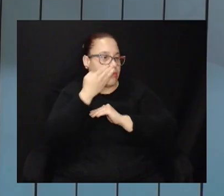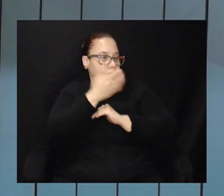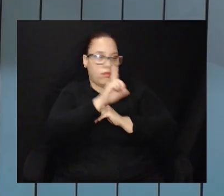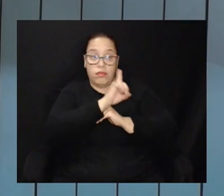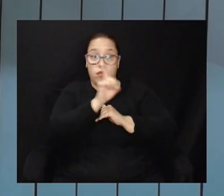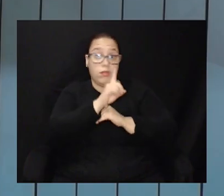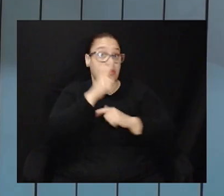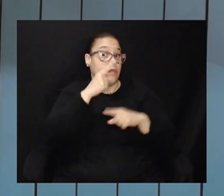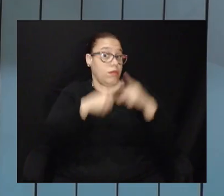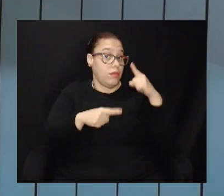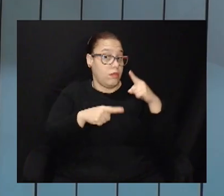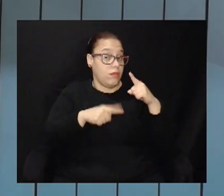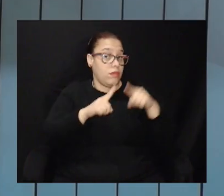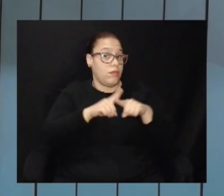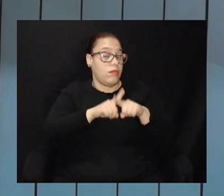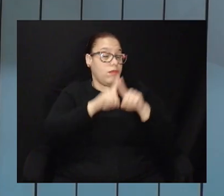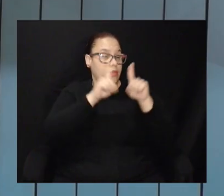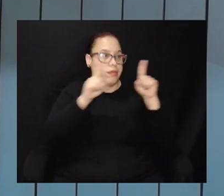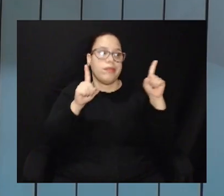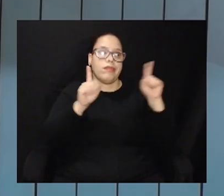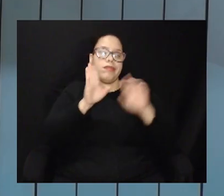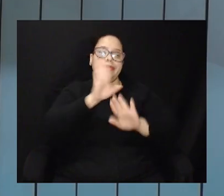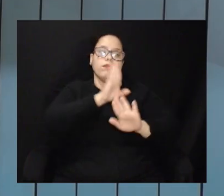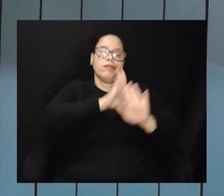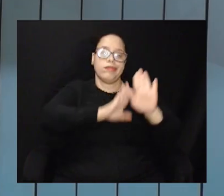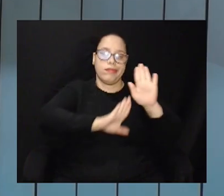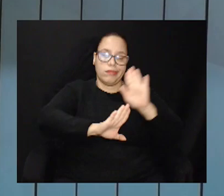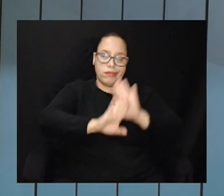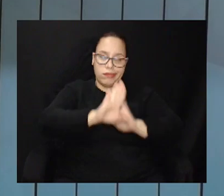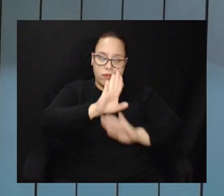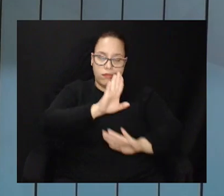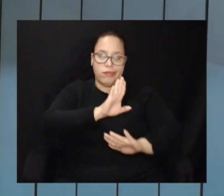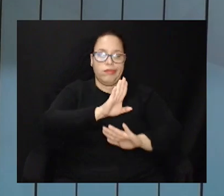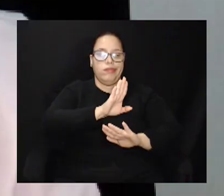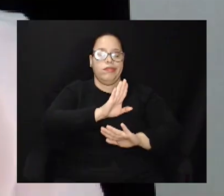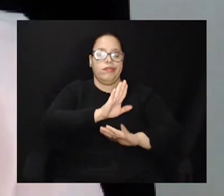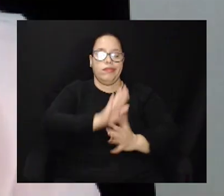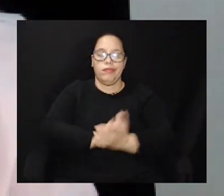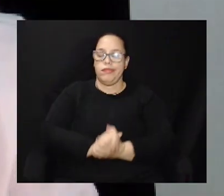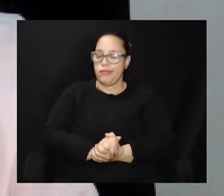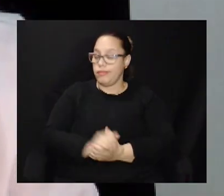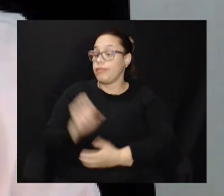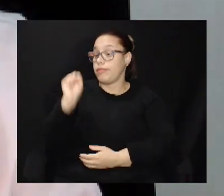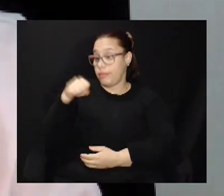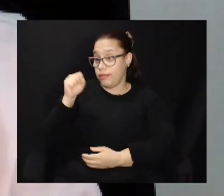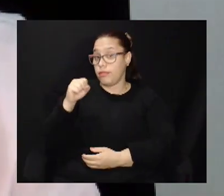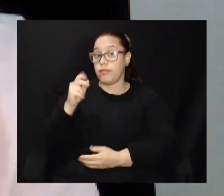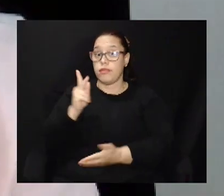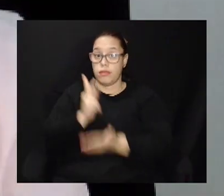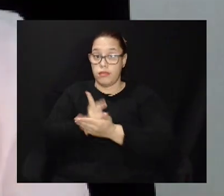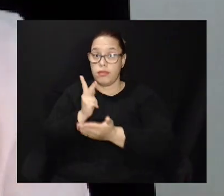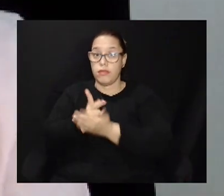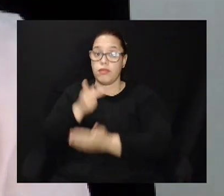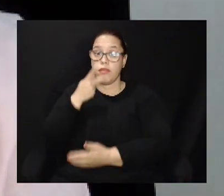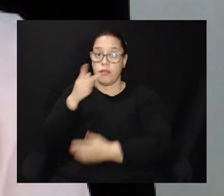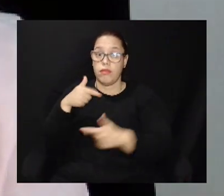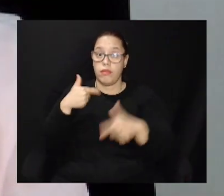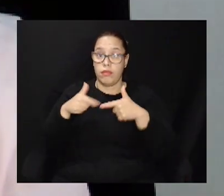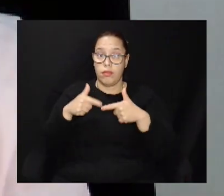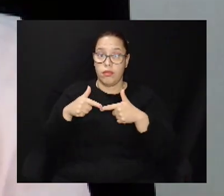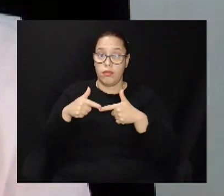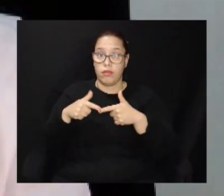proibido, mas tem que ser consumido com cautela, né? Isso, eu sempre gosto muito de trabalhar essa parte da autoconsciência.